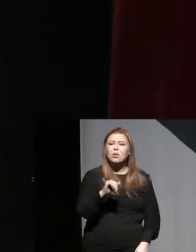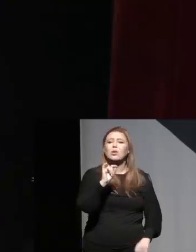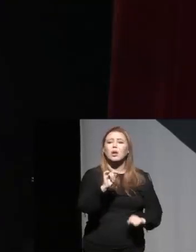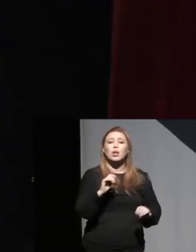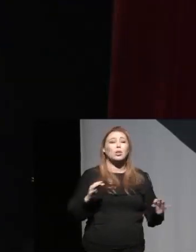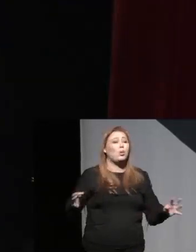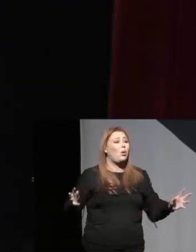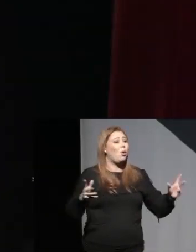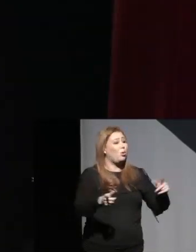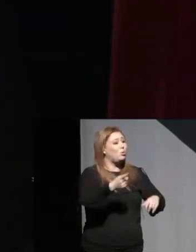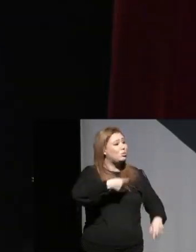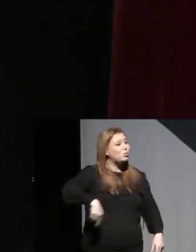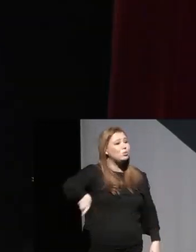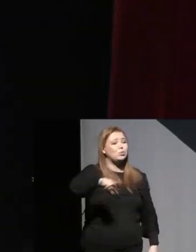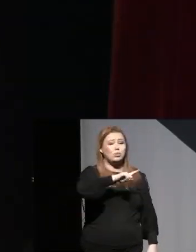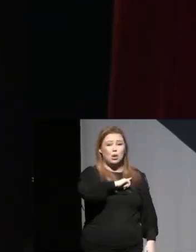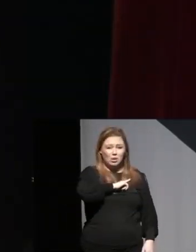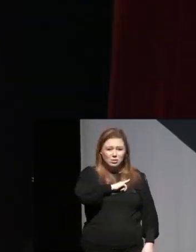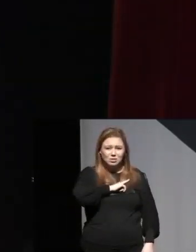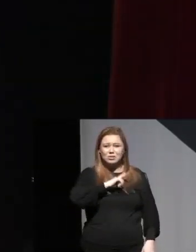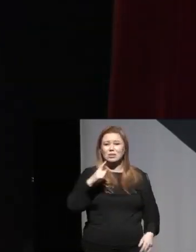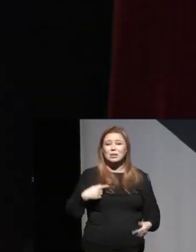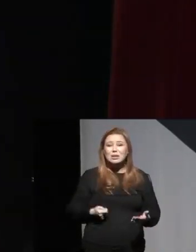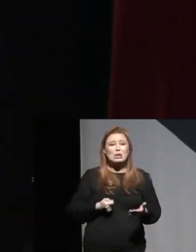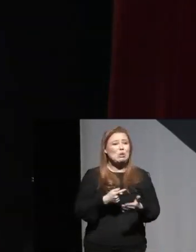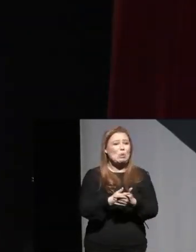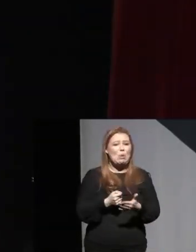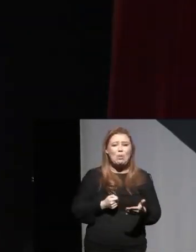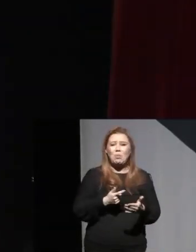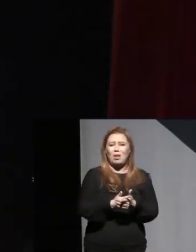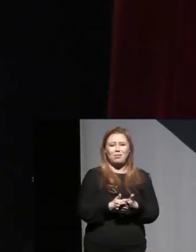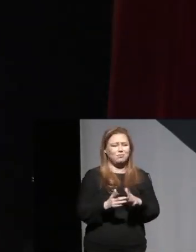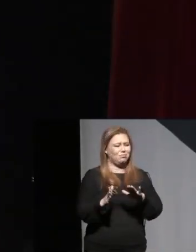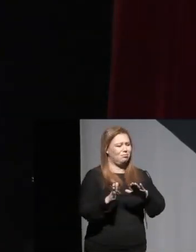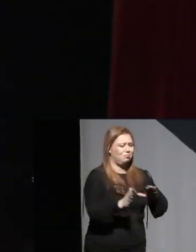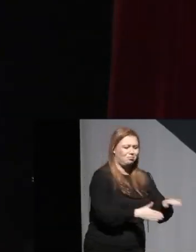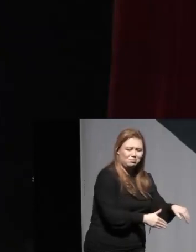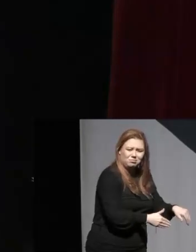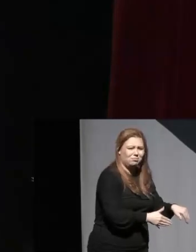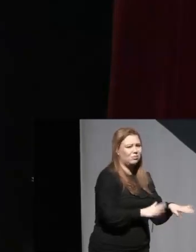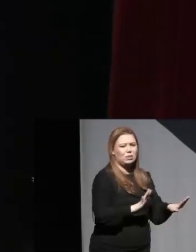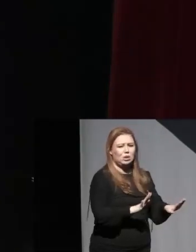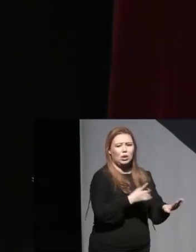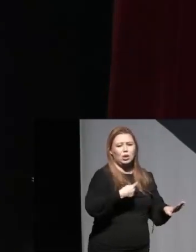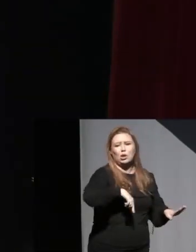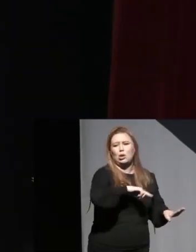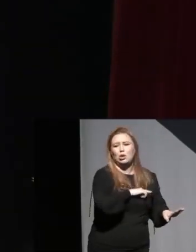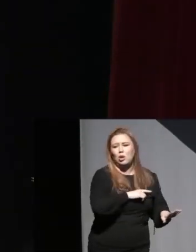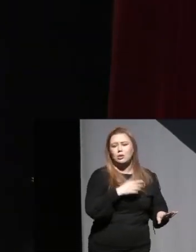todos nós, no lugar de comprarmos as coisas, nós baixemos